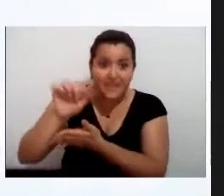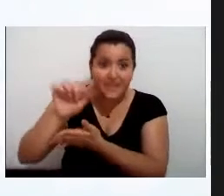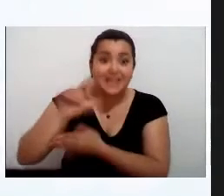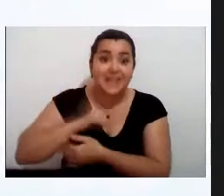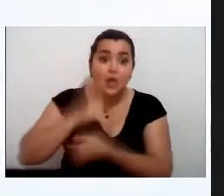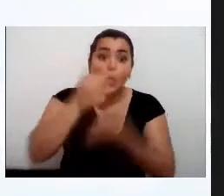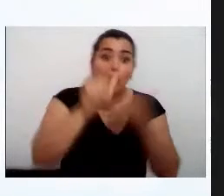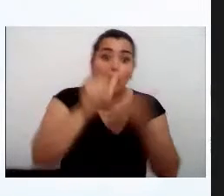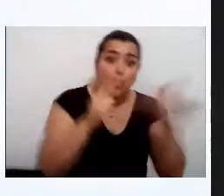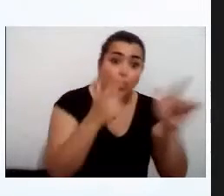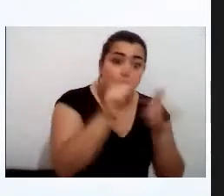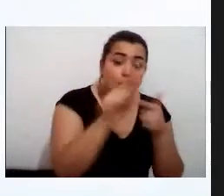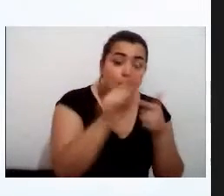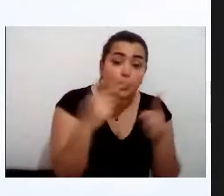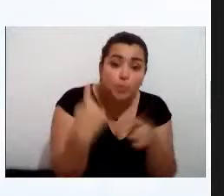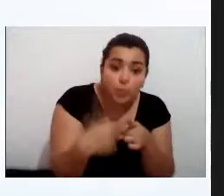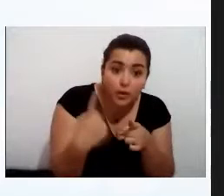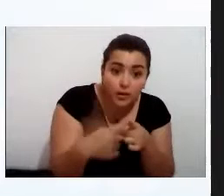problemas. Primeiro, que é o seguinte,